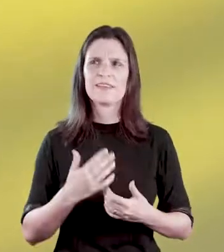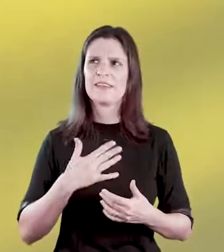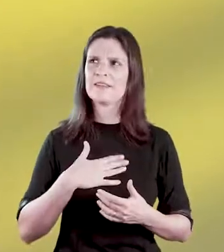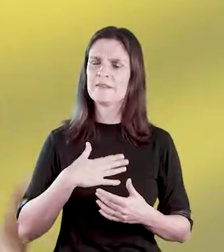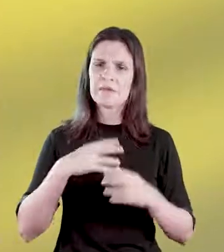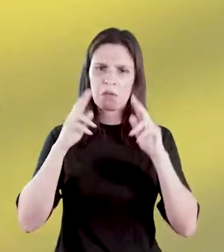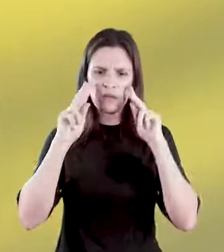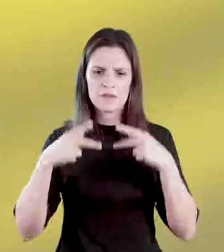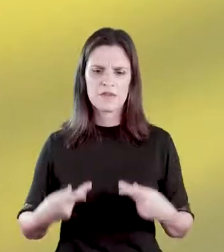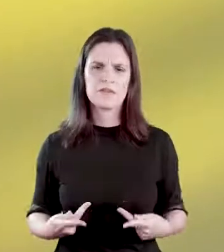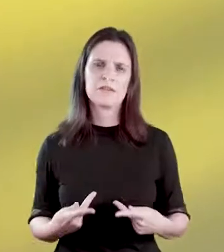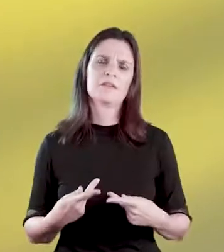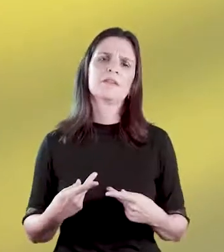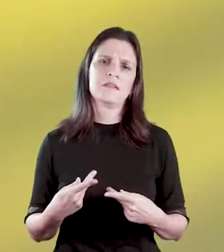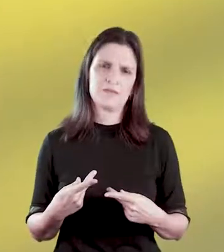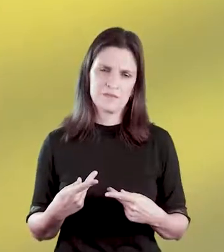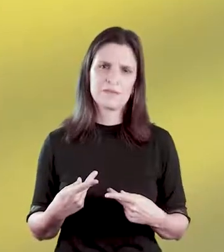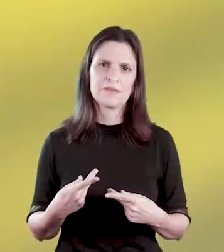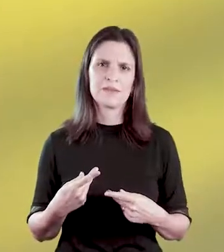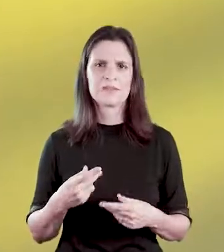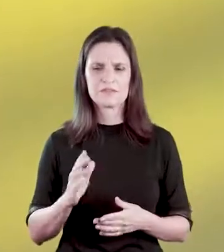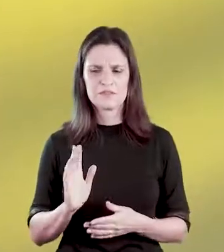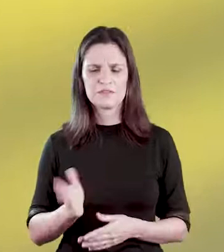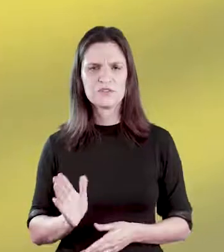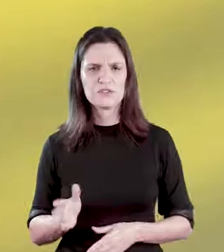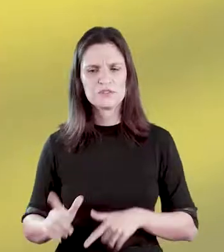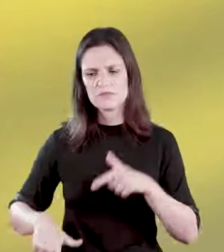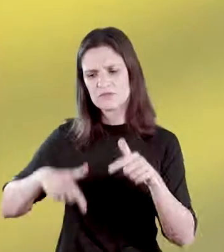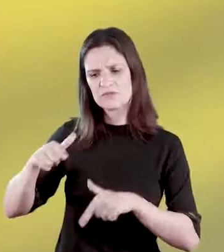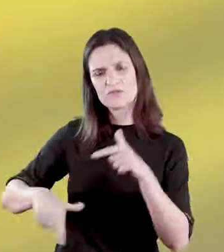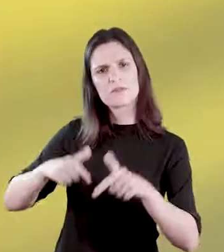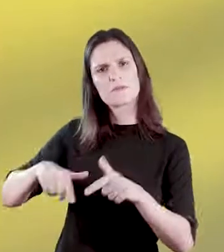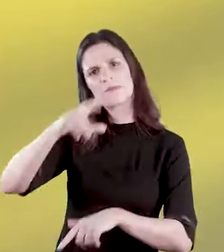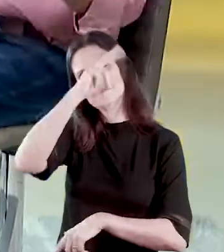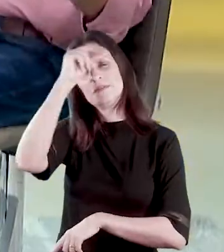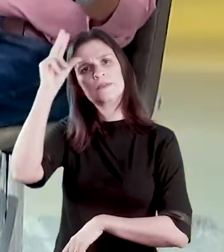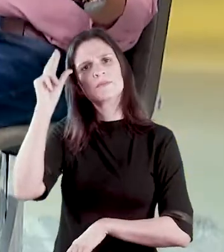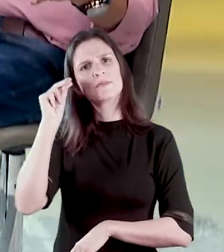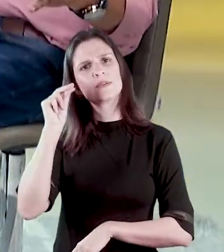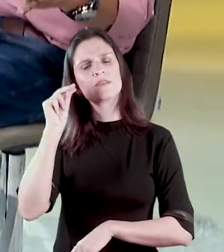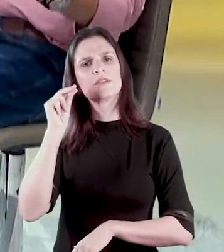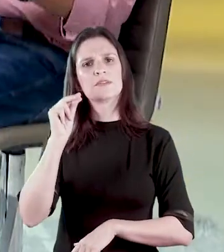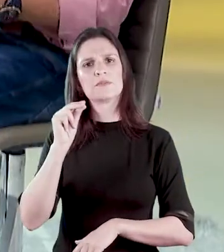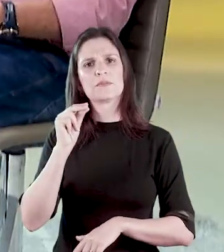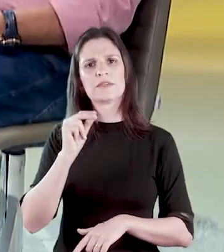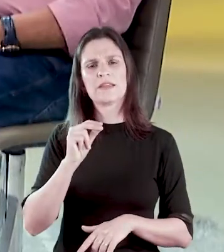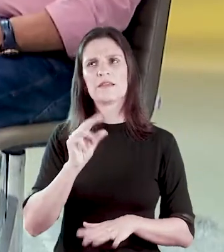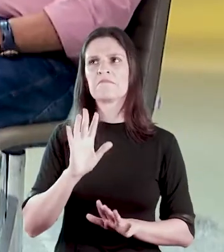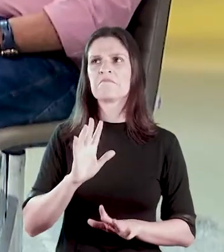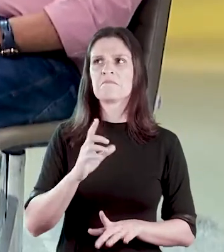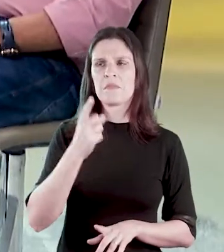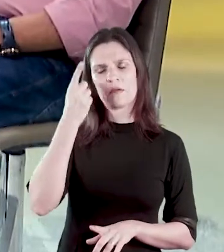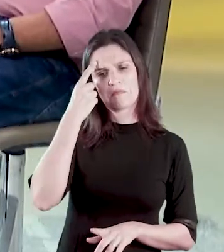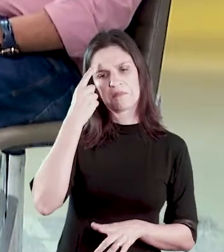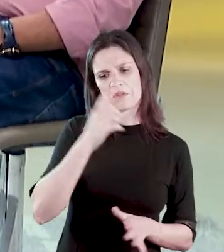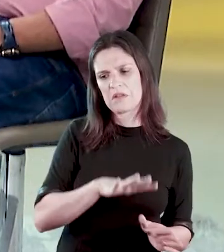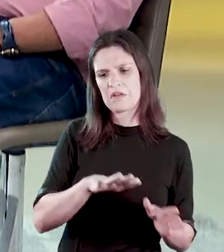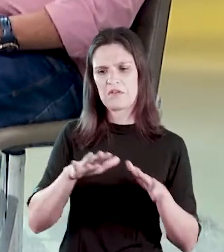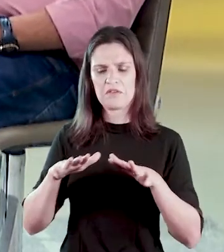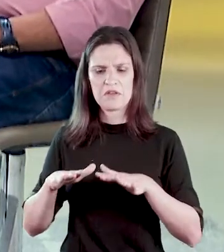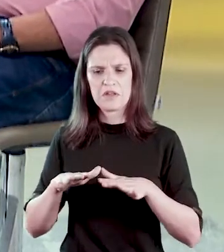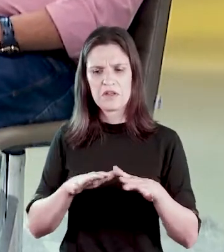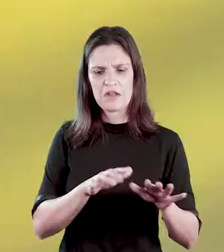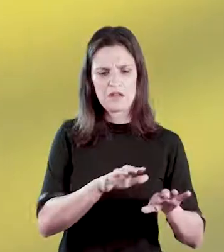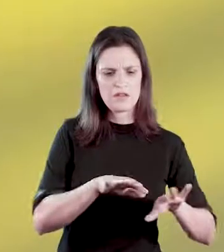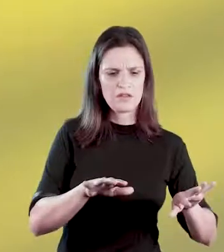que ter pelo merecimento de tempo de casa que eu tinha feito pela prefeitura eu tinha deixado da política chega